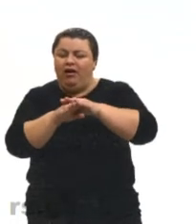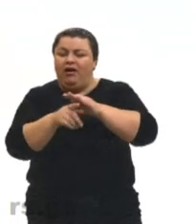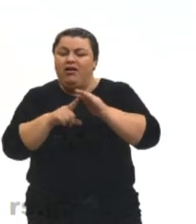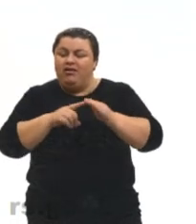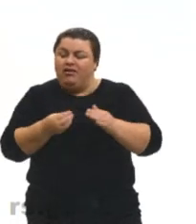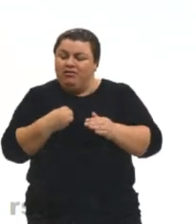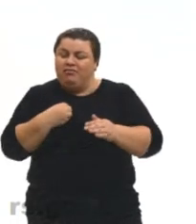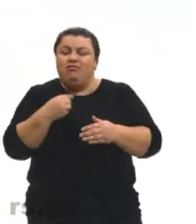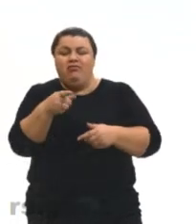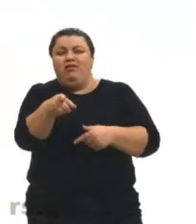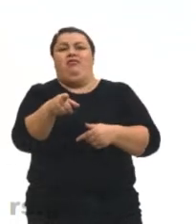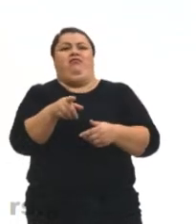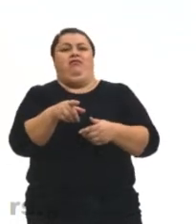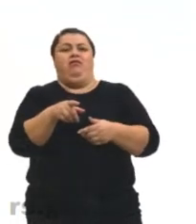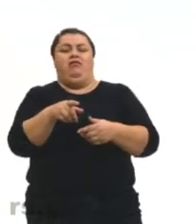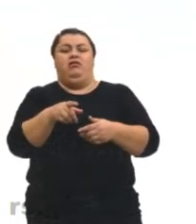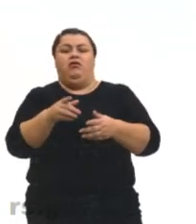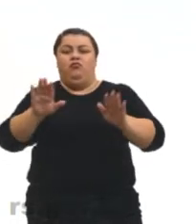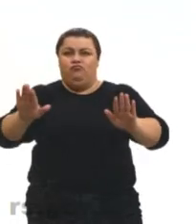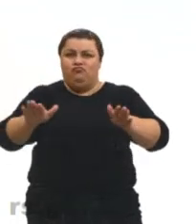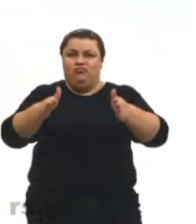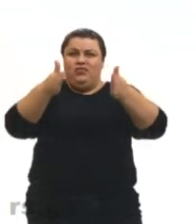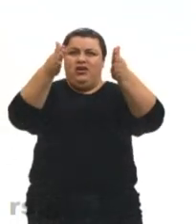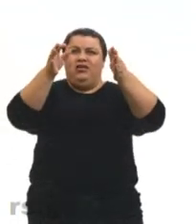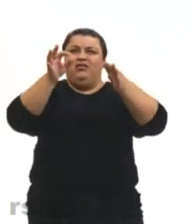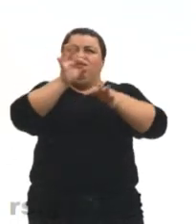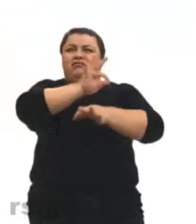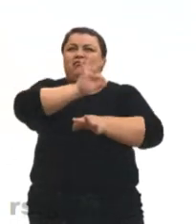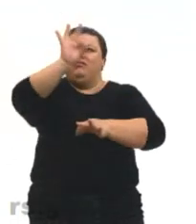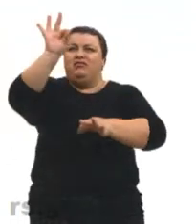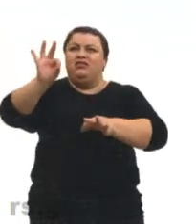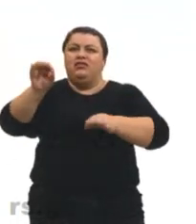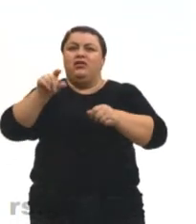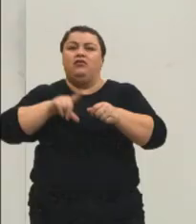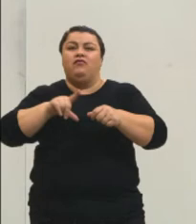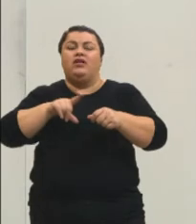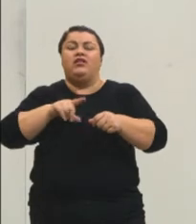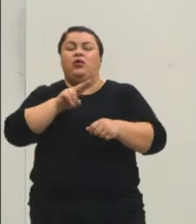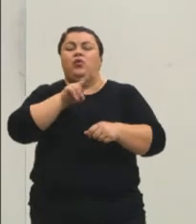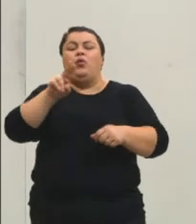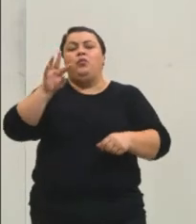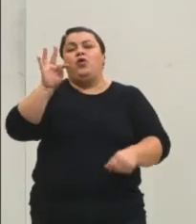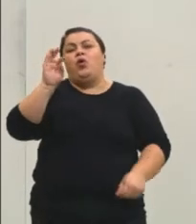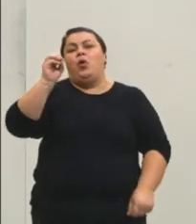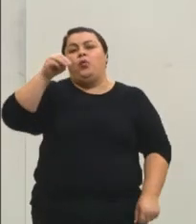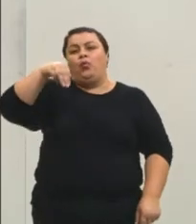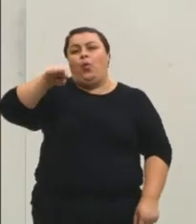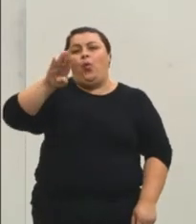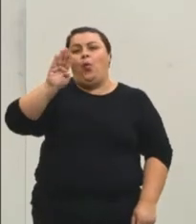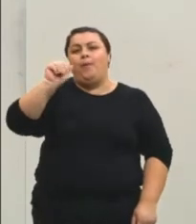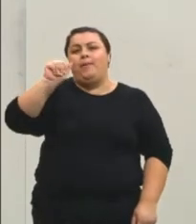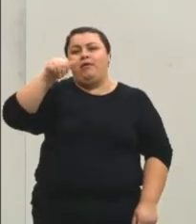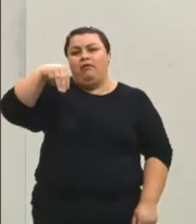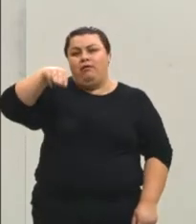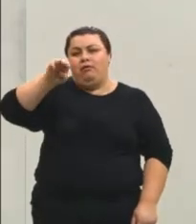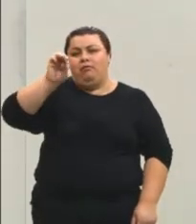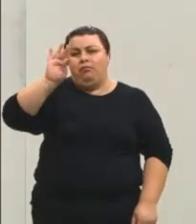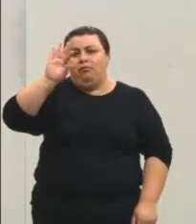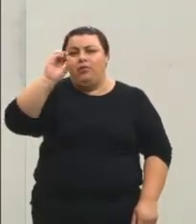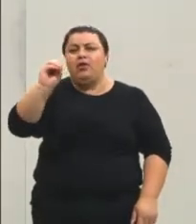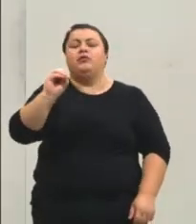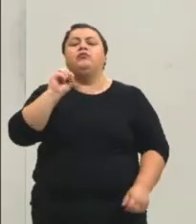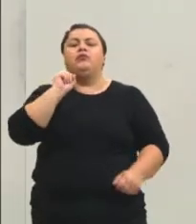patrimônio material né de arquitetônico ele vai sofrer o Tom e tu tem uma tentativa então de preservar